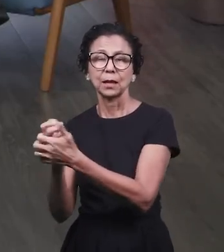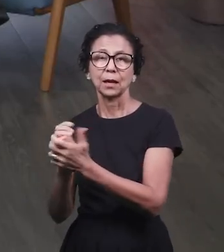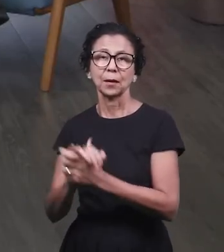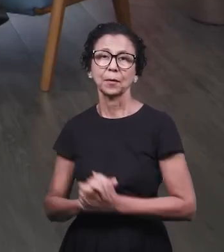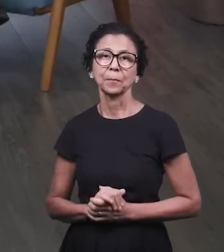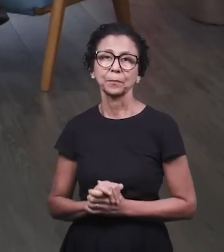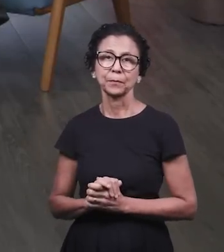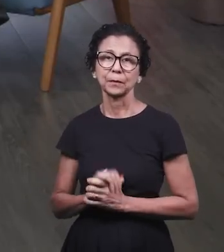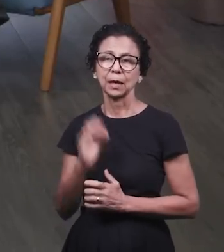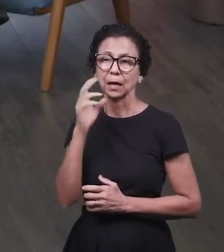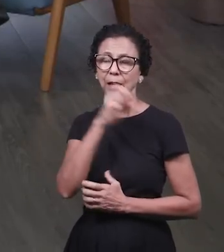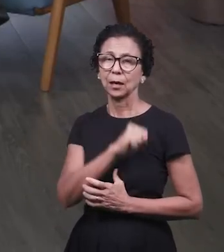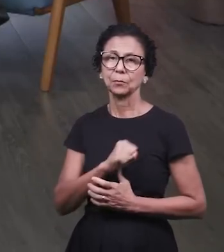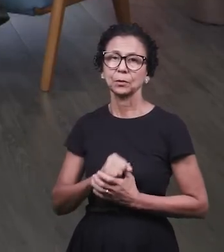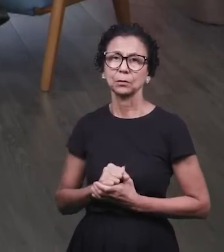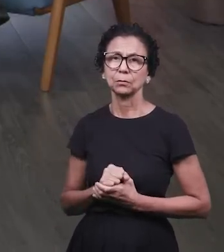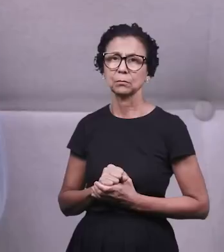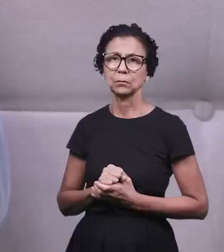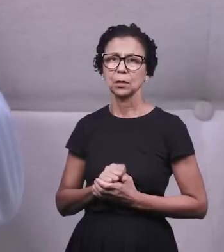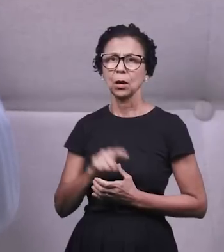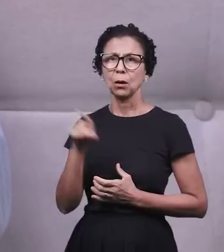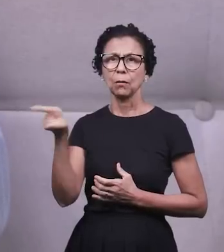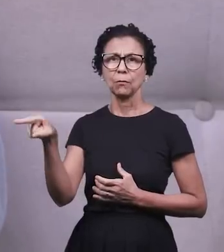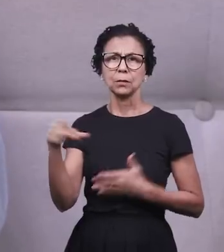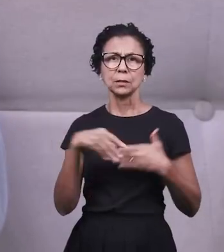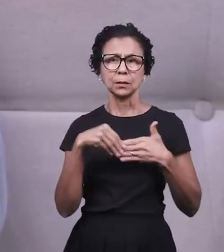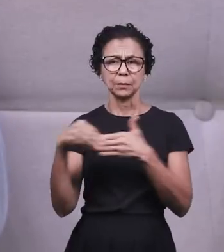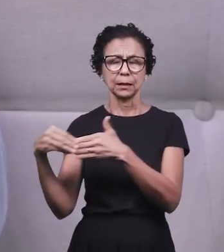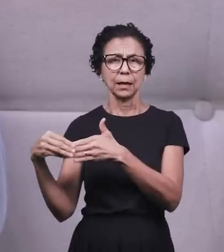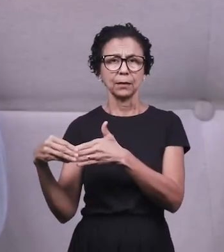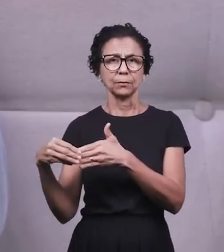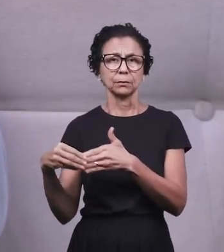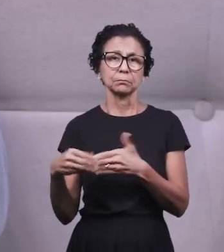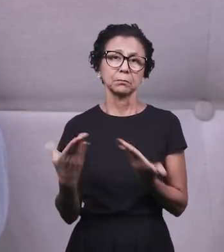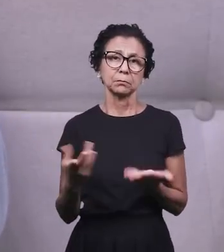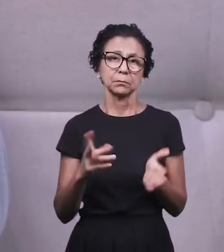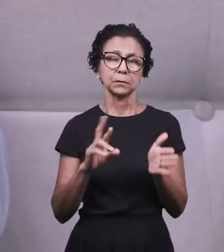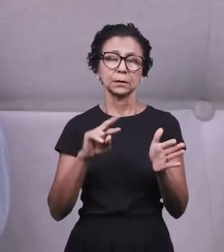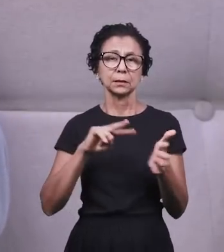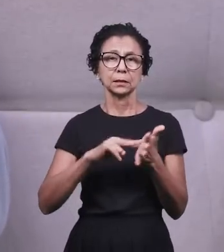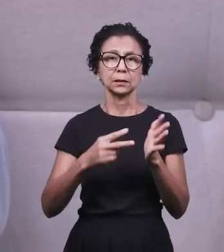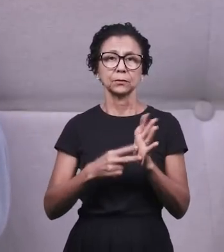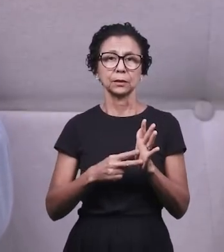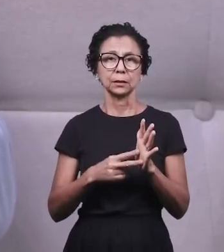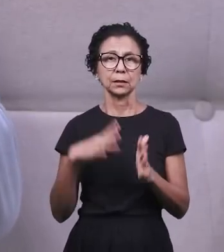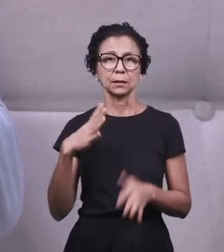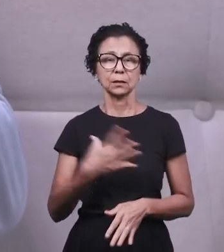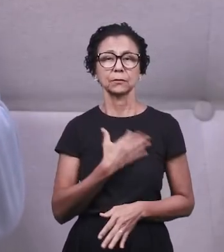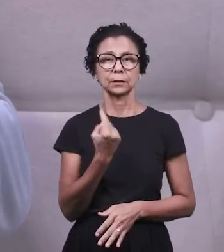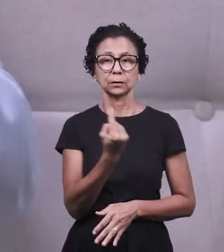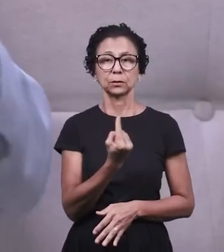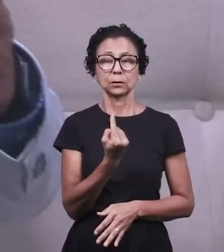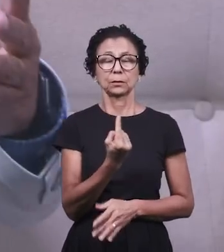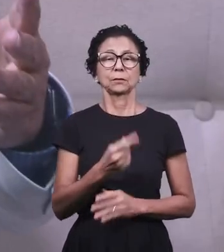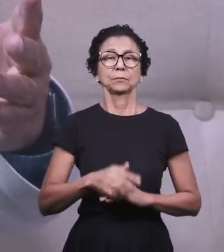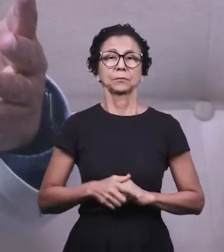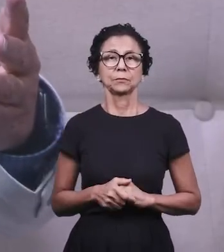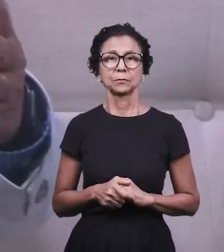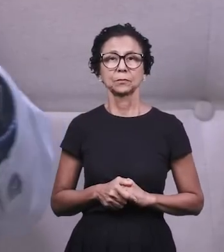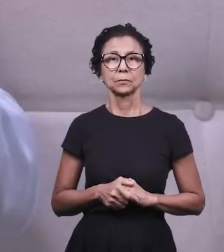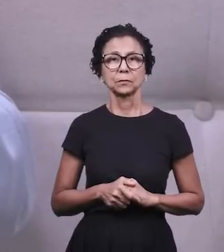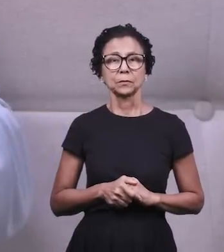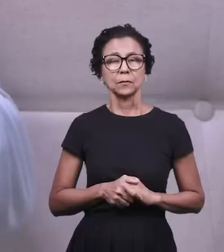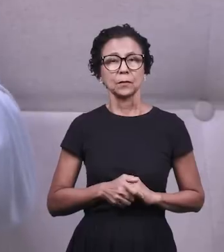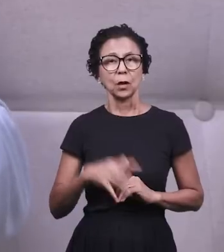Uhum. Porque leva-me tu a salvação individual. Amém. Né? Agora, correremos após